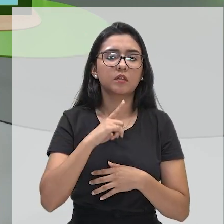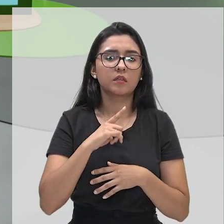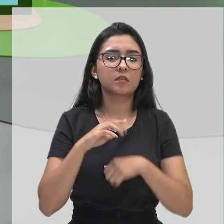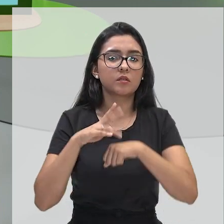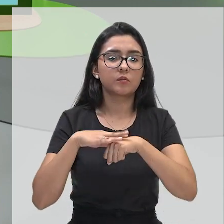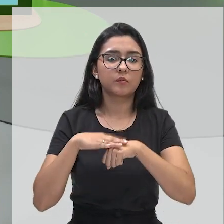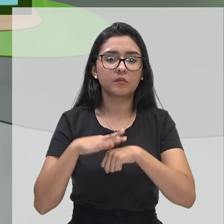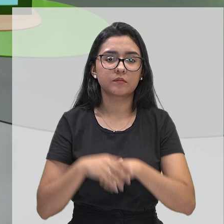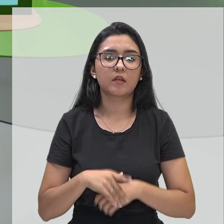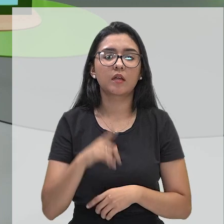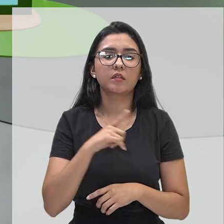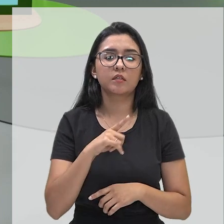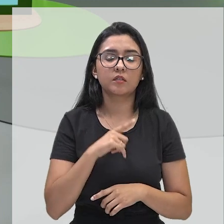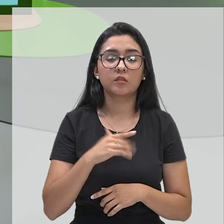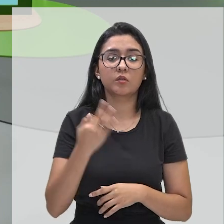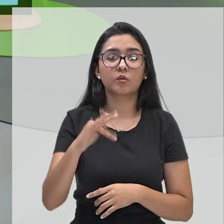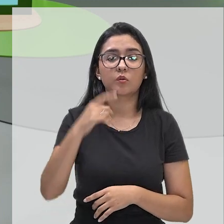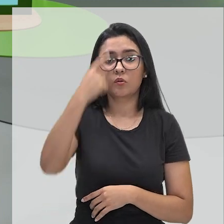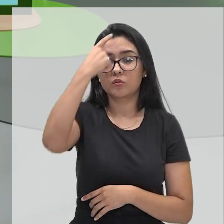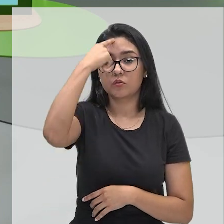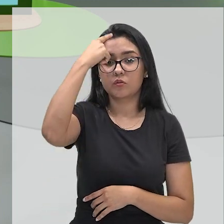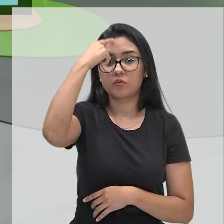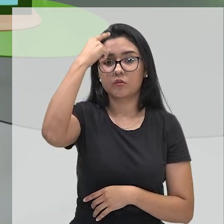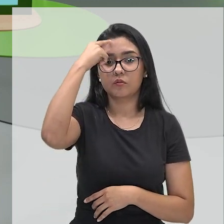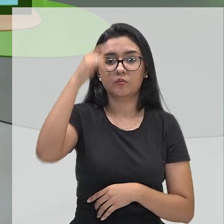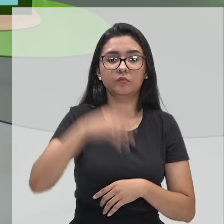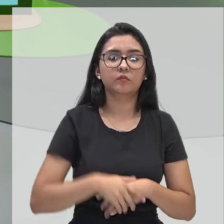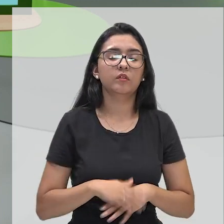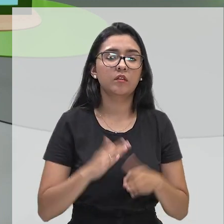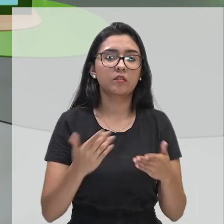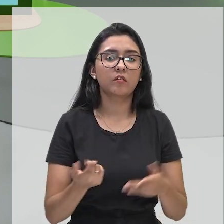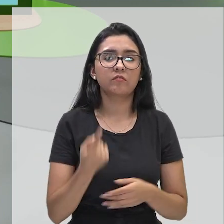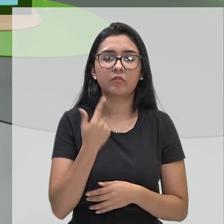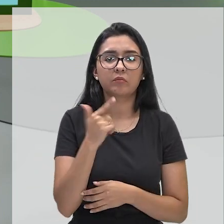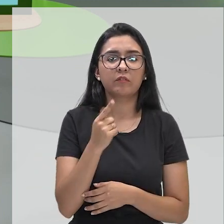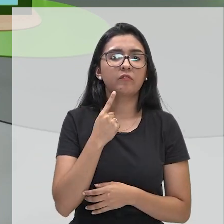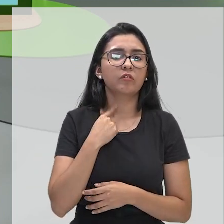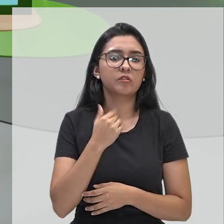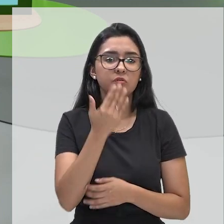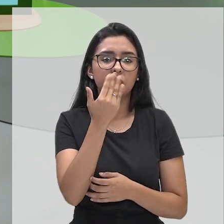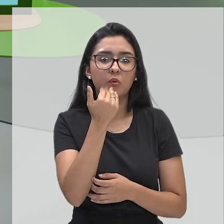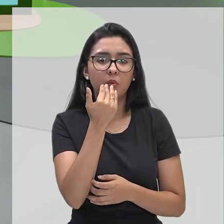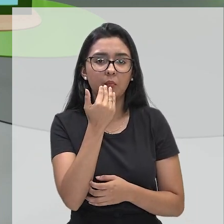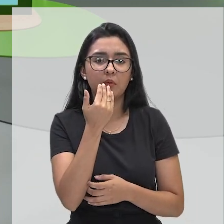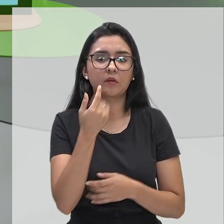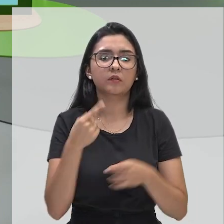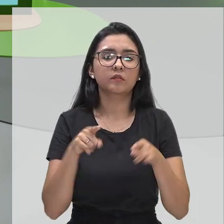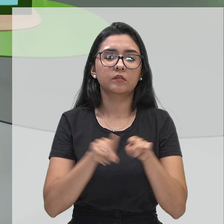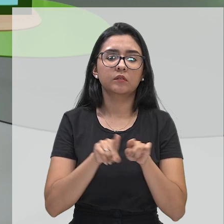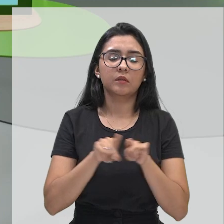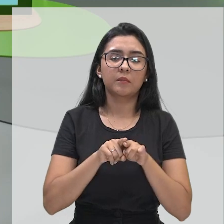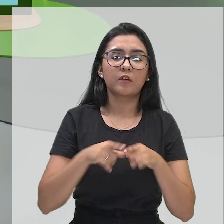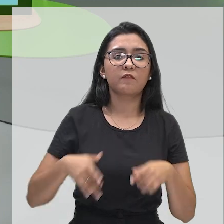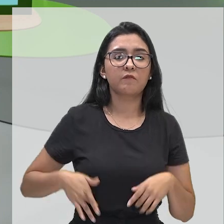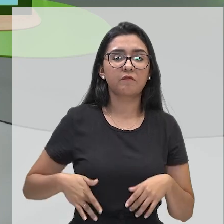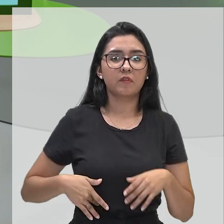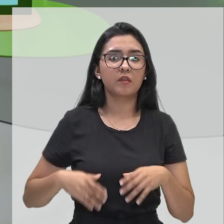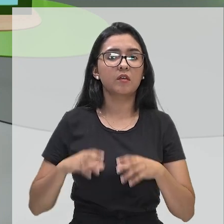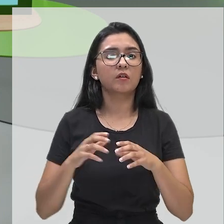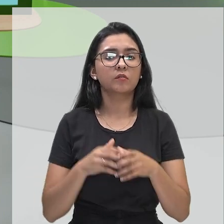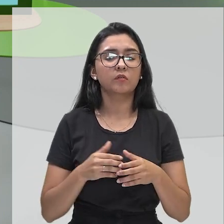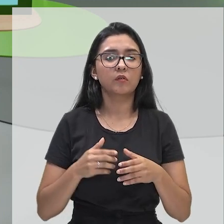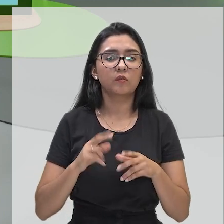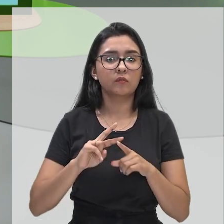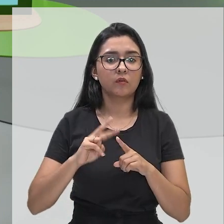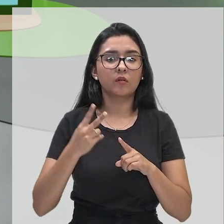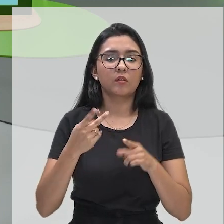tem essa doença? Ela vai ter dores de cabeça, ela vai ter falta de apetite, endurecimento e aumento do volume do fígado e